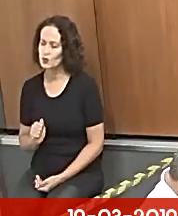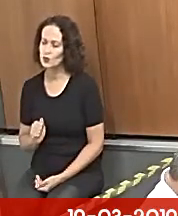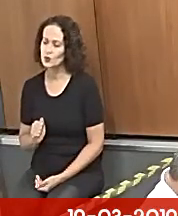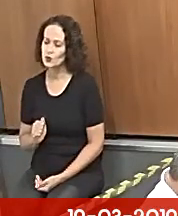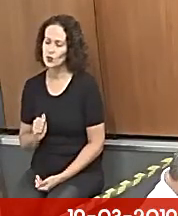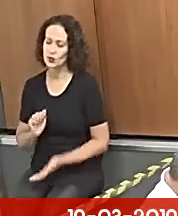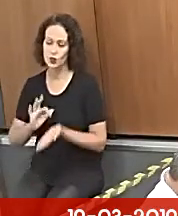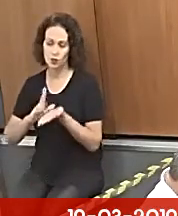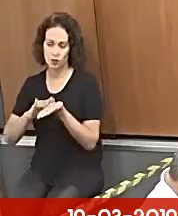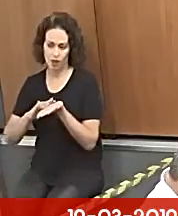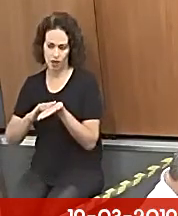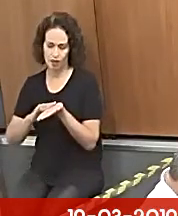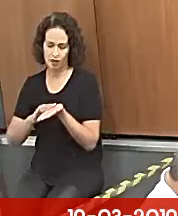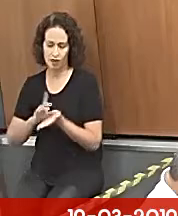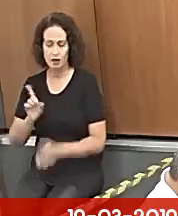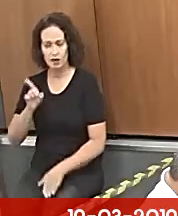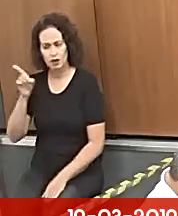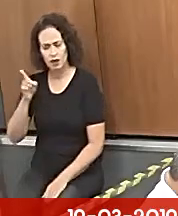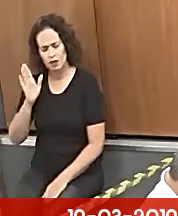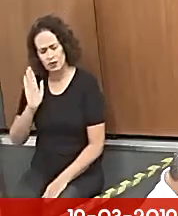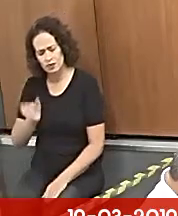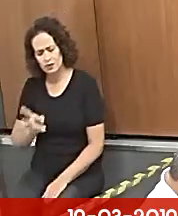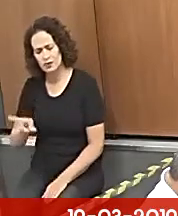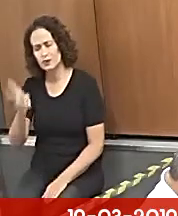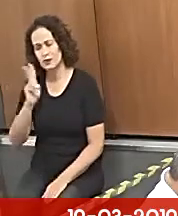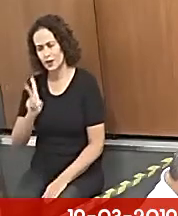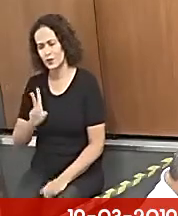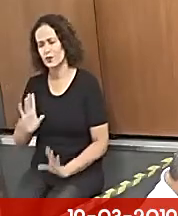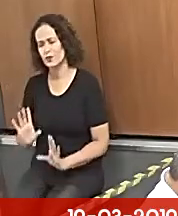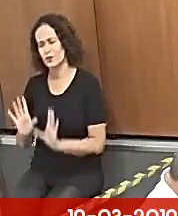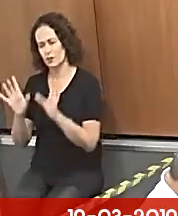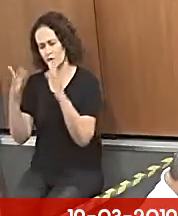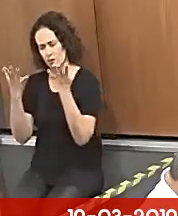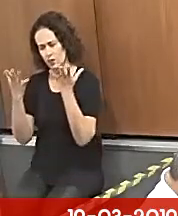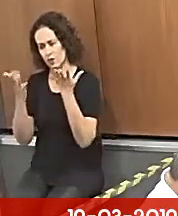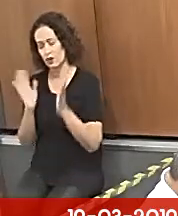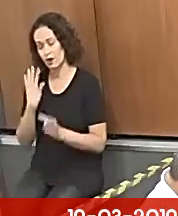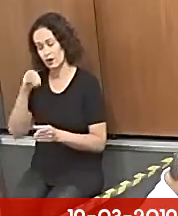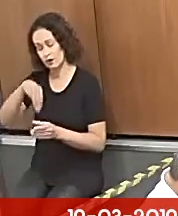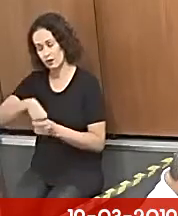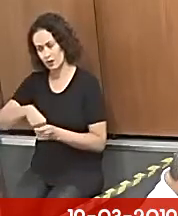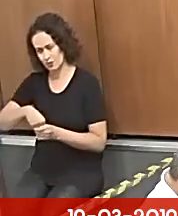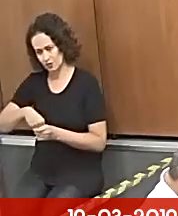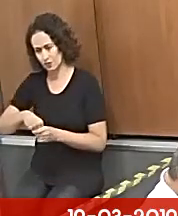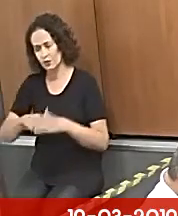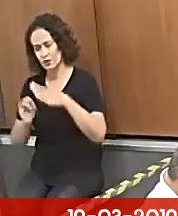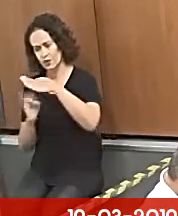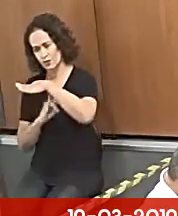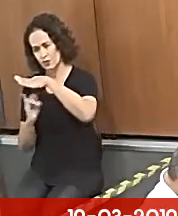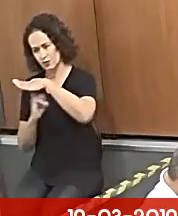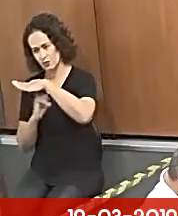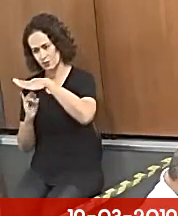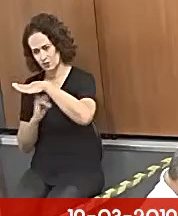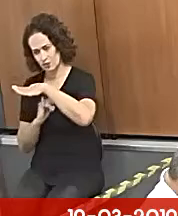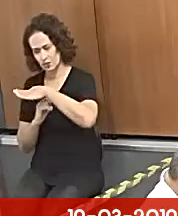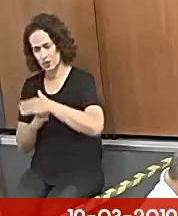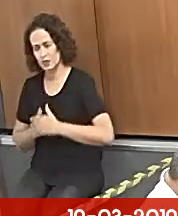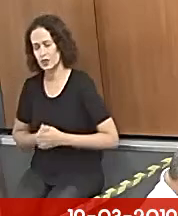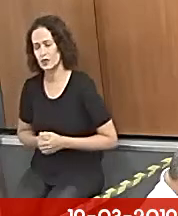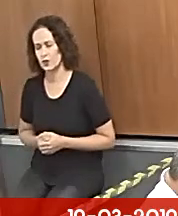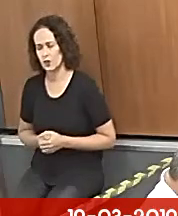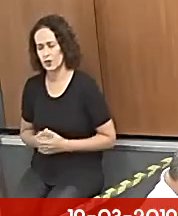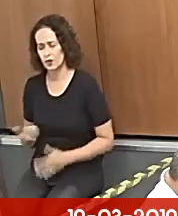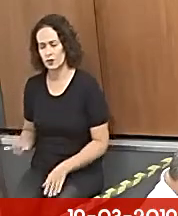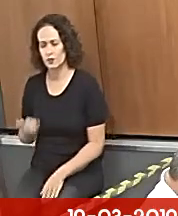são rafael a gente sempre comemora esse dia é como um evento dentro da nossa instituição é que é